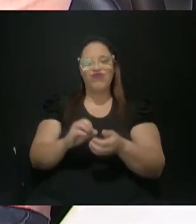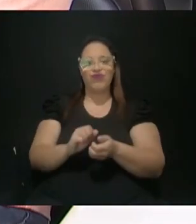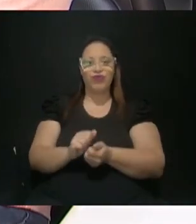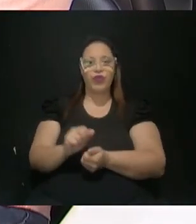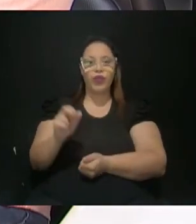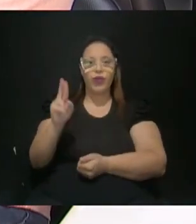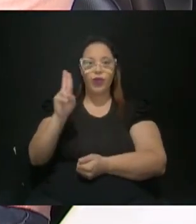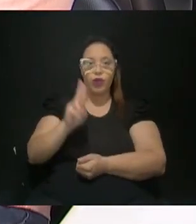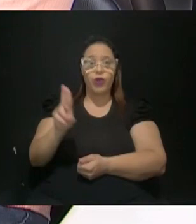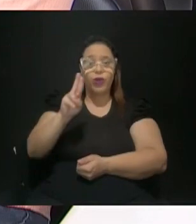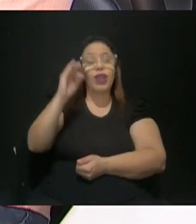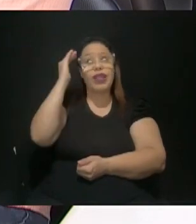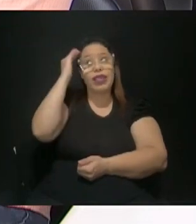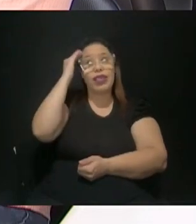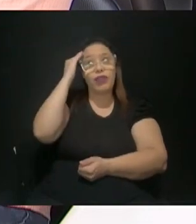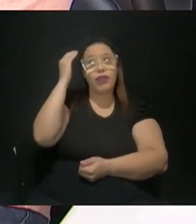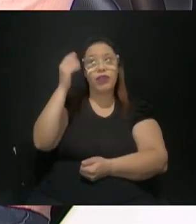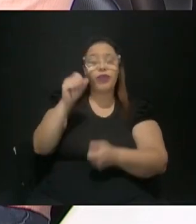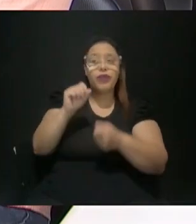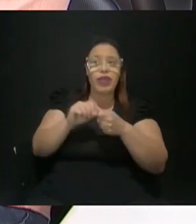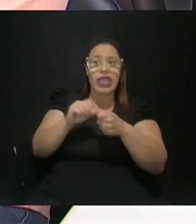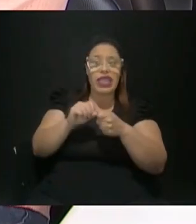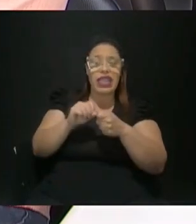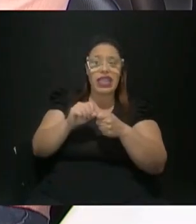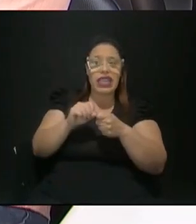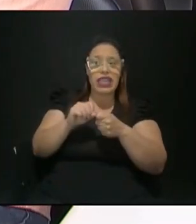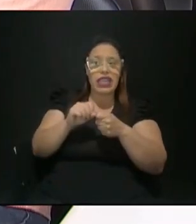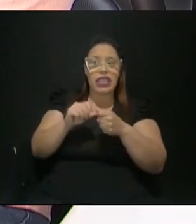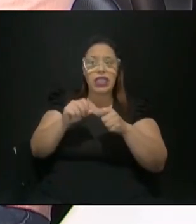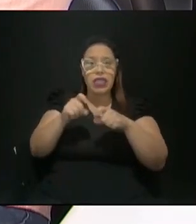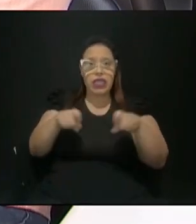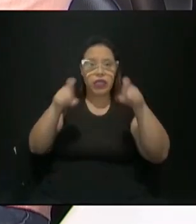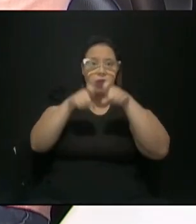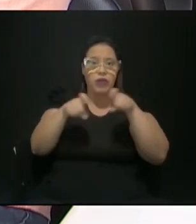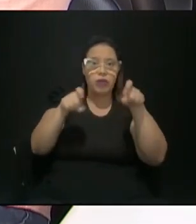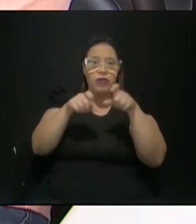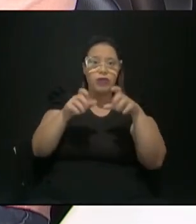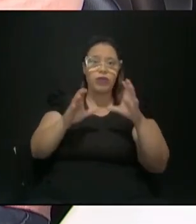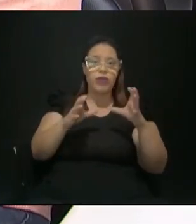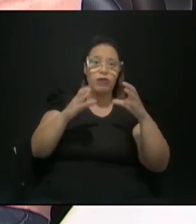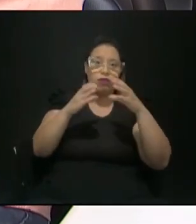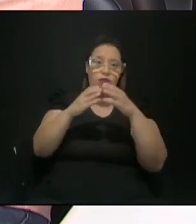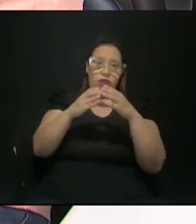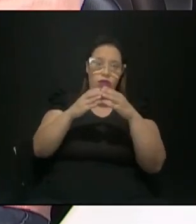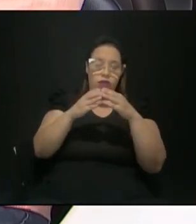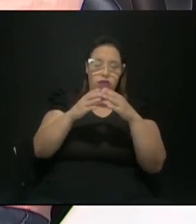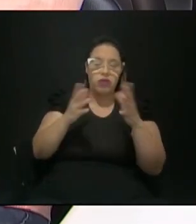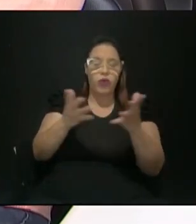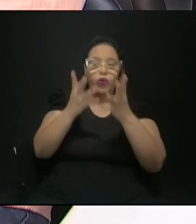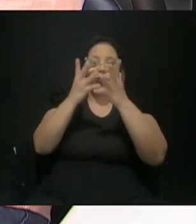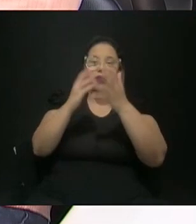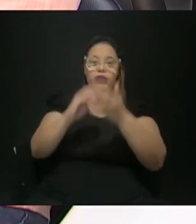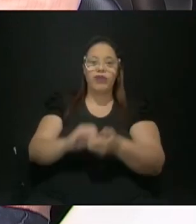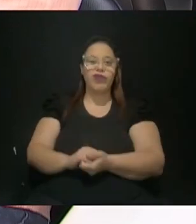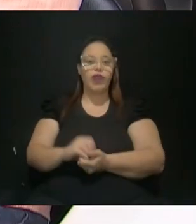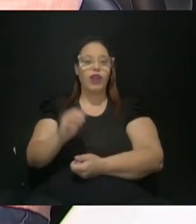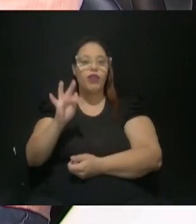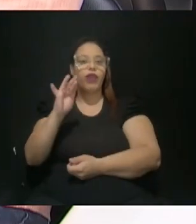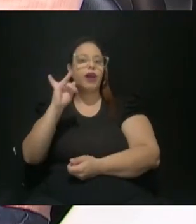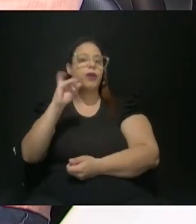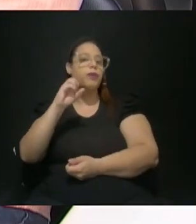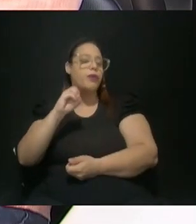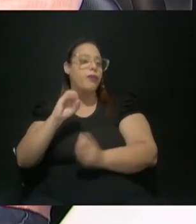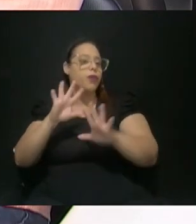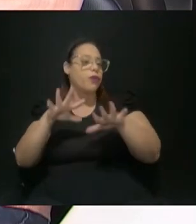que ele está fazendo, sabendo usar, máquinas funcionando e a rede operando, o trabalho flui. E Fábio, qual é